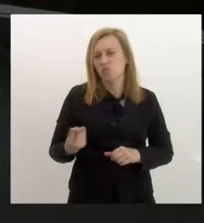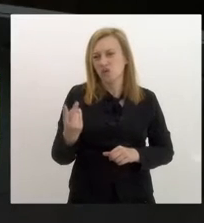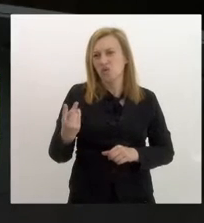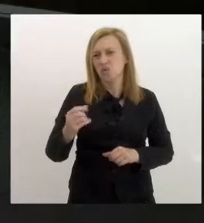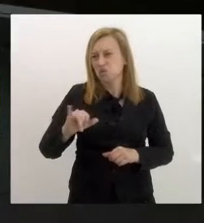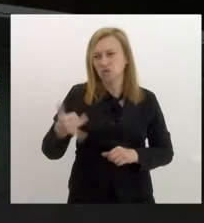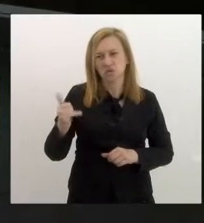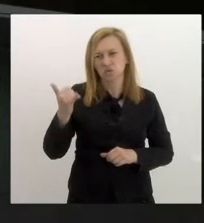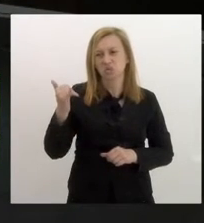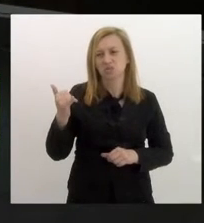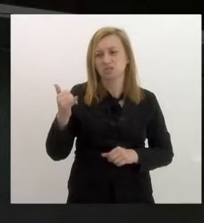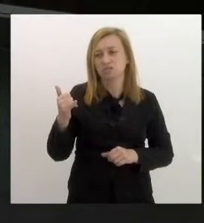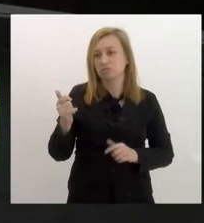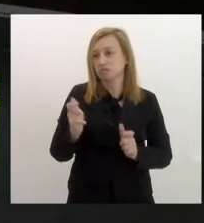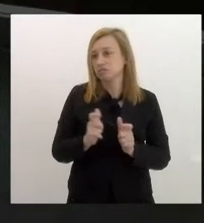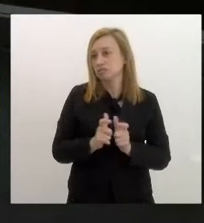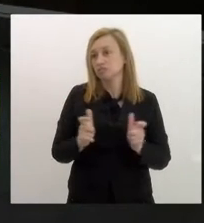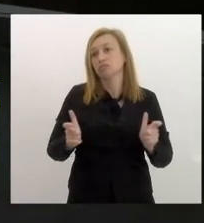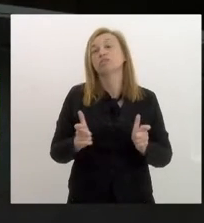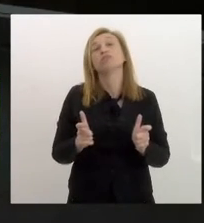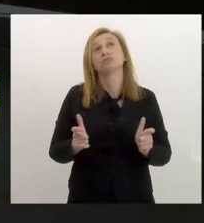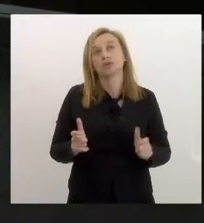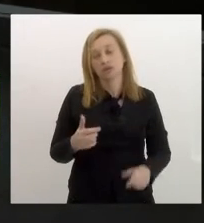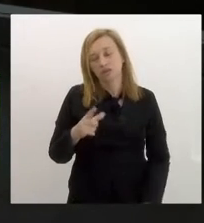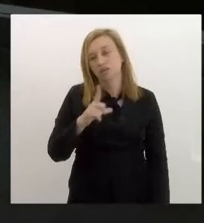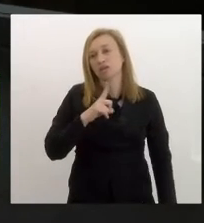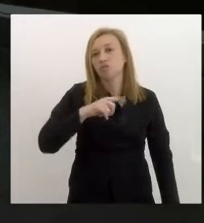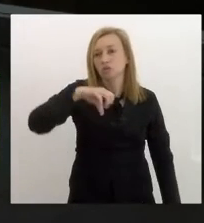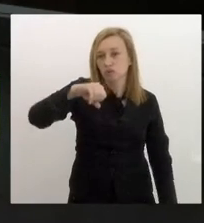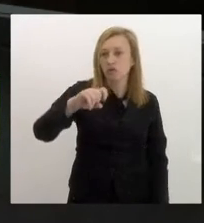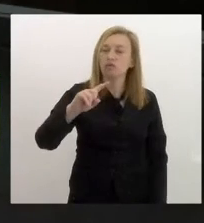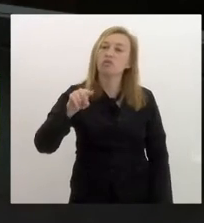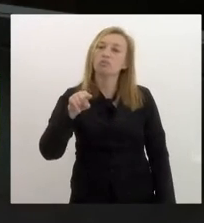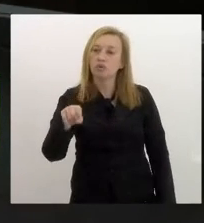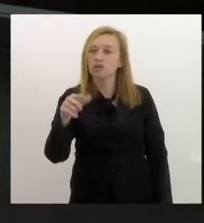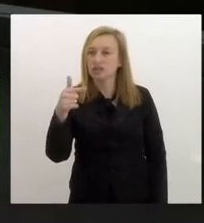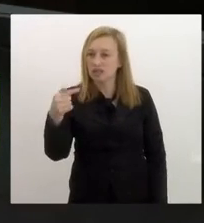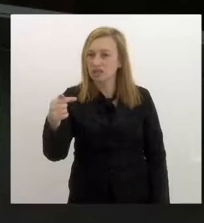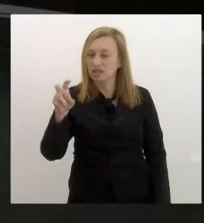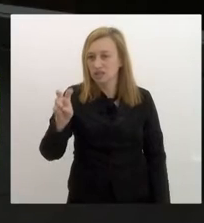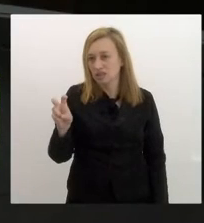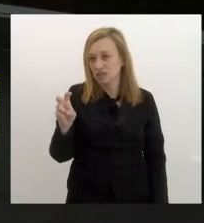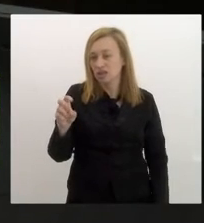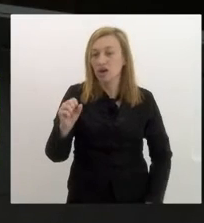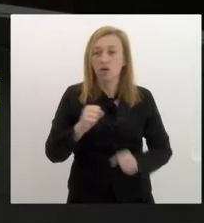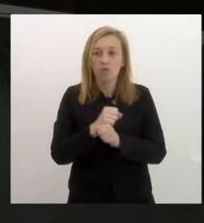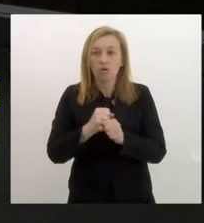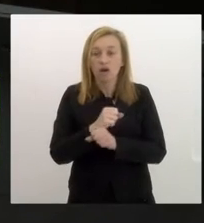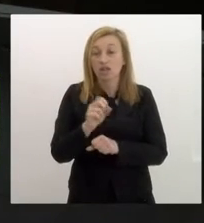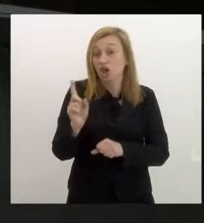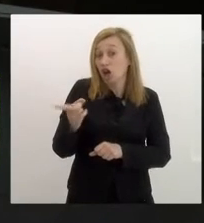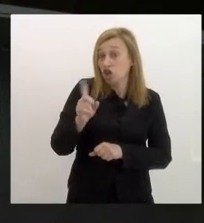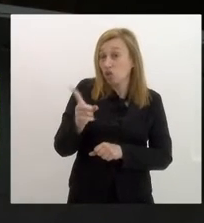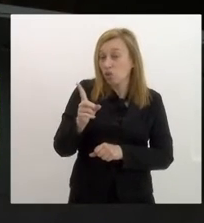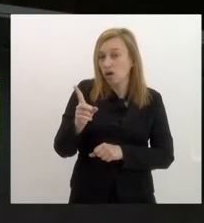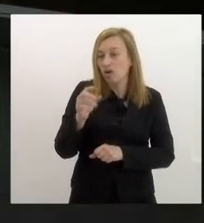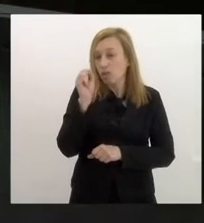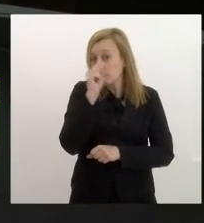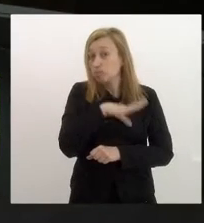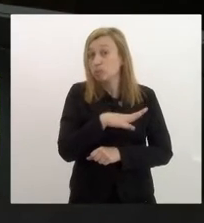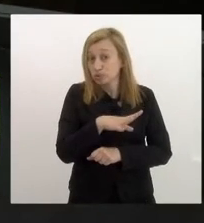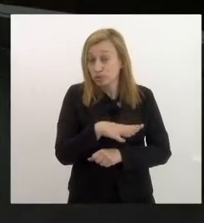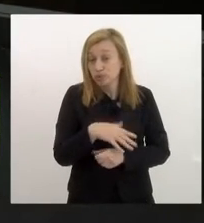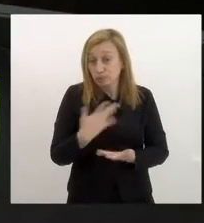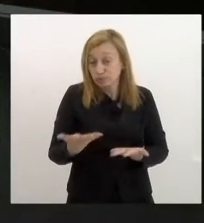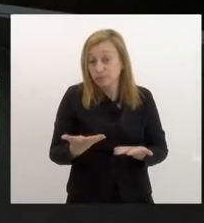muito muito muito elevada né Nós temos 9.75 o ano em dolar é uma taxa absurda é